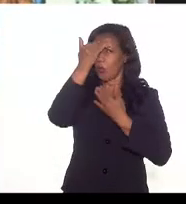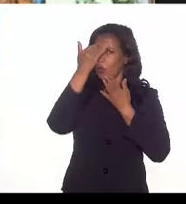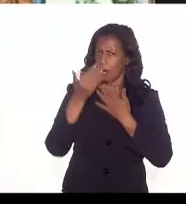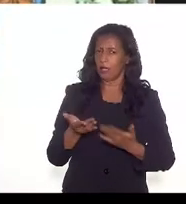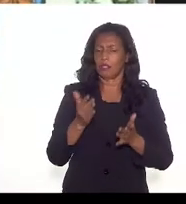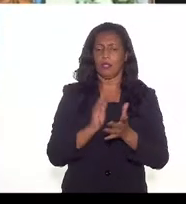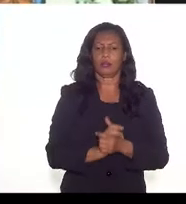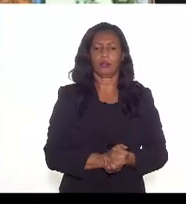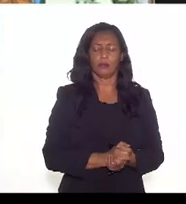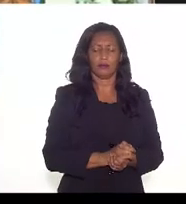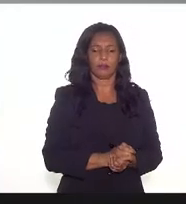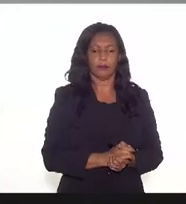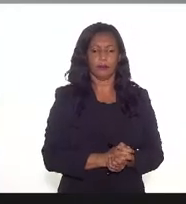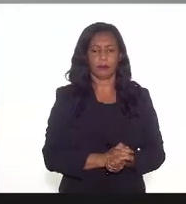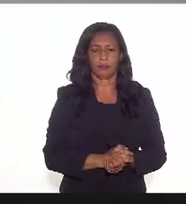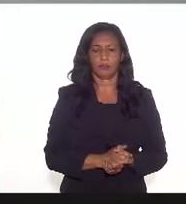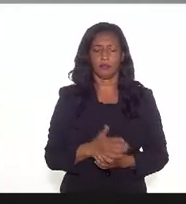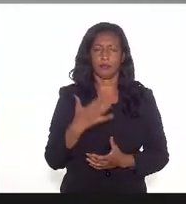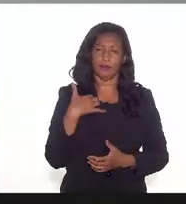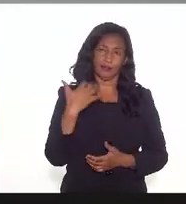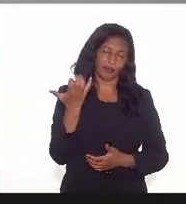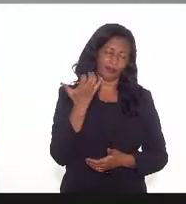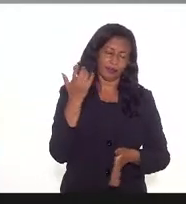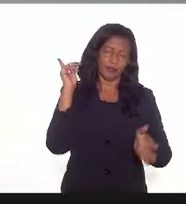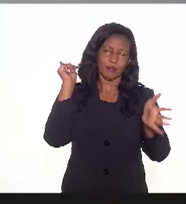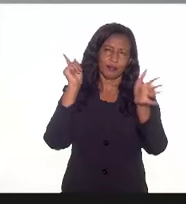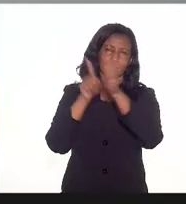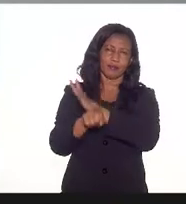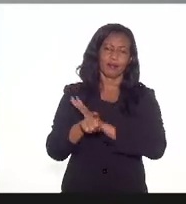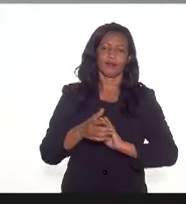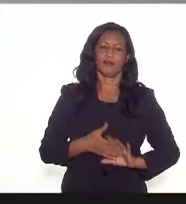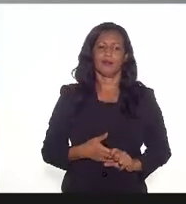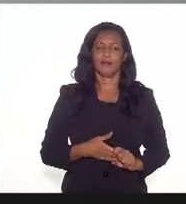e disponibilidade. Eu quero perguntar, André, o seguinte,